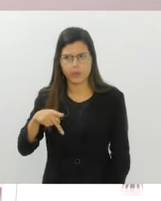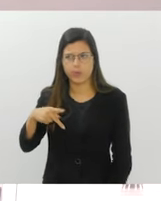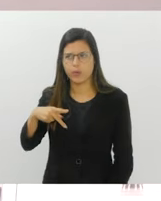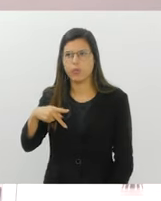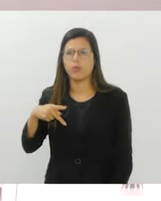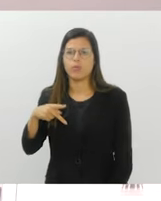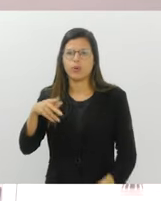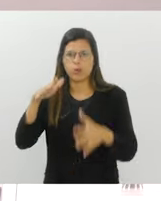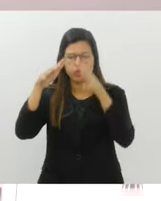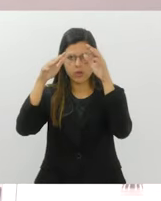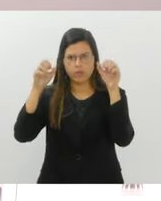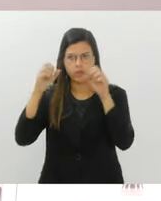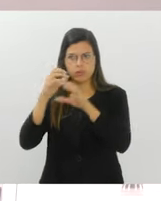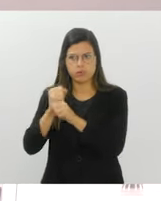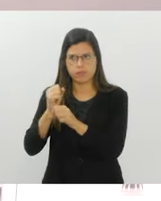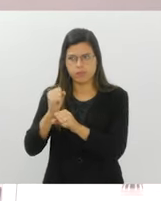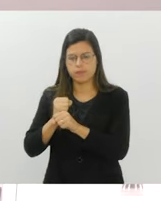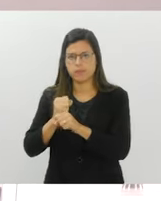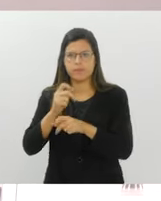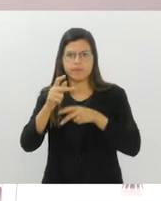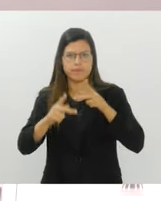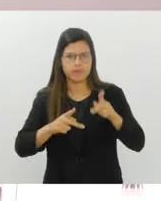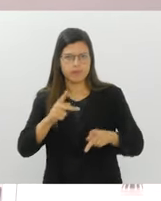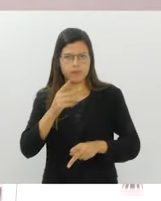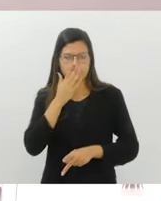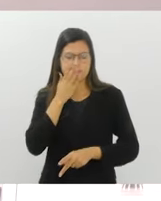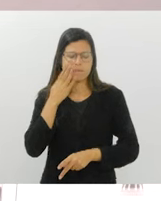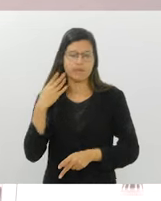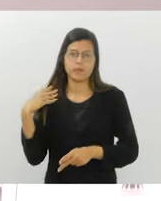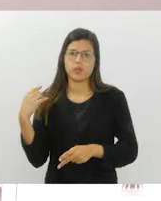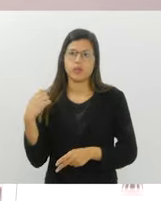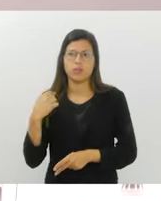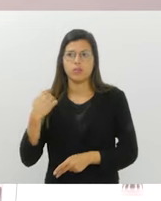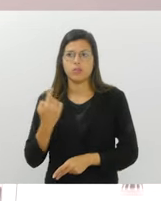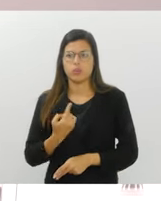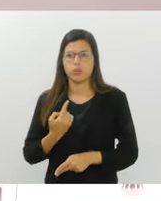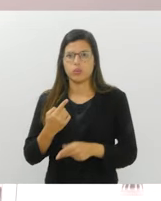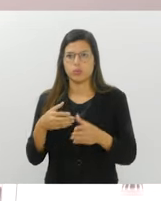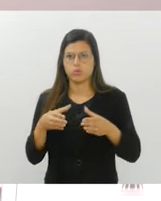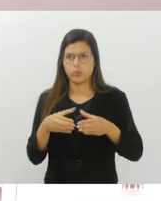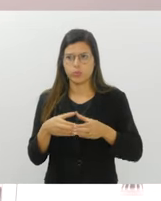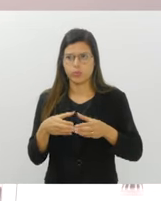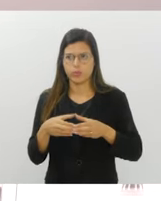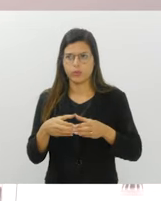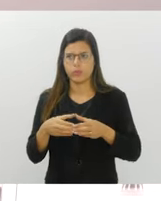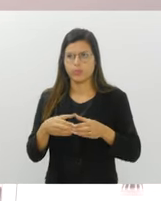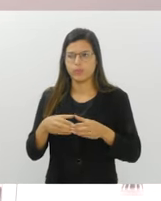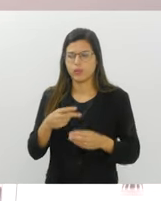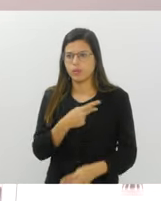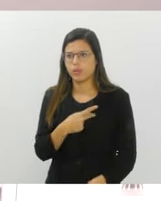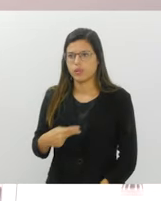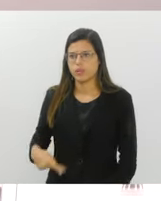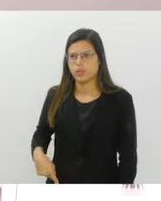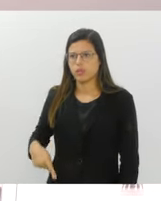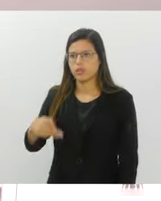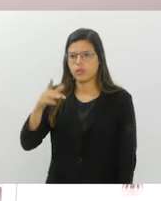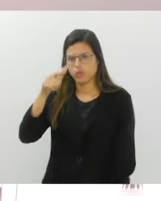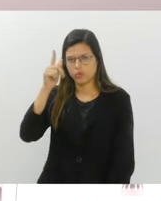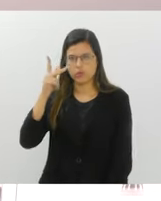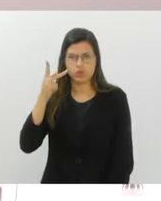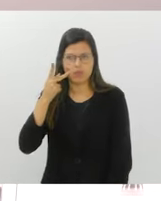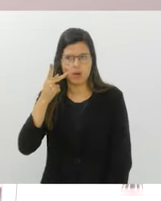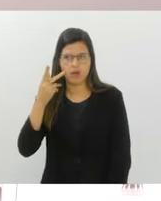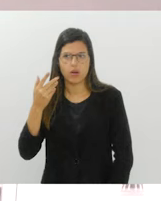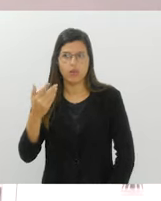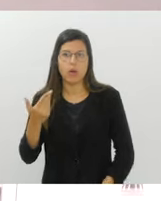Civil Organizada, a nossa equipe aqui, presidente Luiz Paulo, presidente Dionísio, que eu busquei trazer